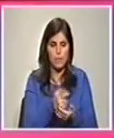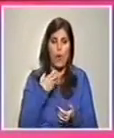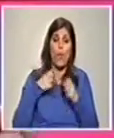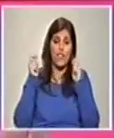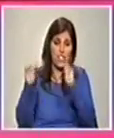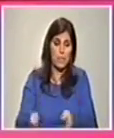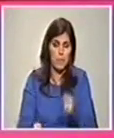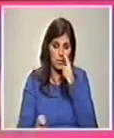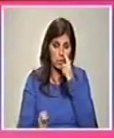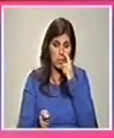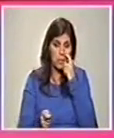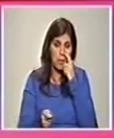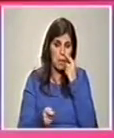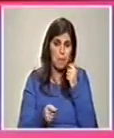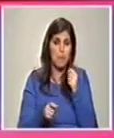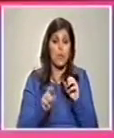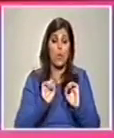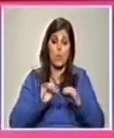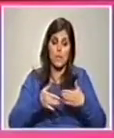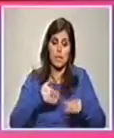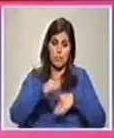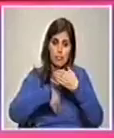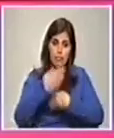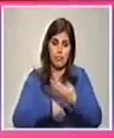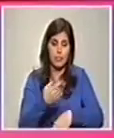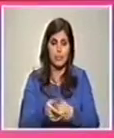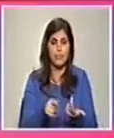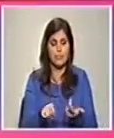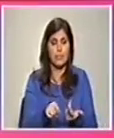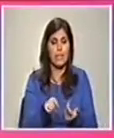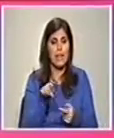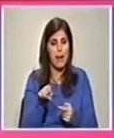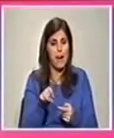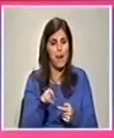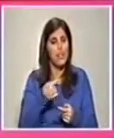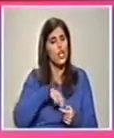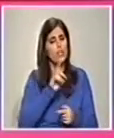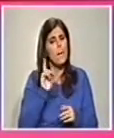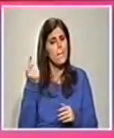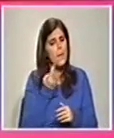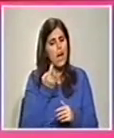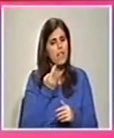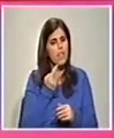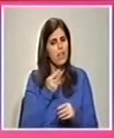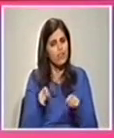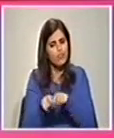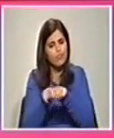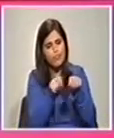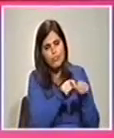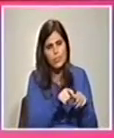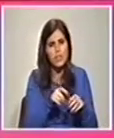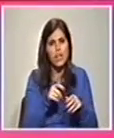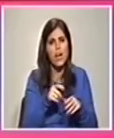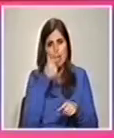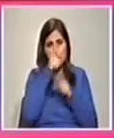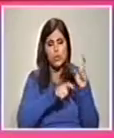para replicar o primeiro passo por vários sítios? A escalabilidade é fundamental. E eu acho que aí também nós temos que começar a juntarmos estas pessoas. Ajudar a fazer. Elas